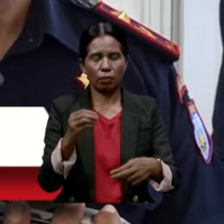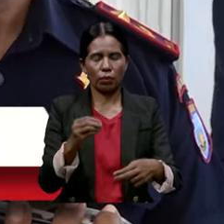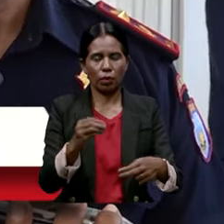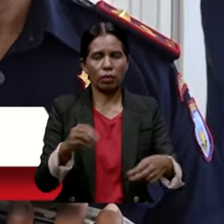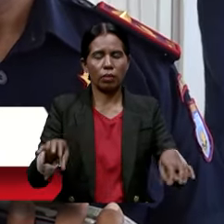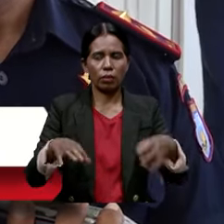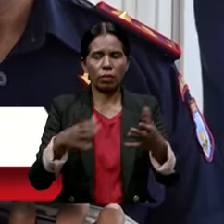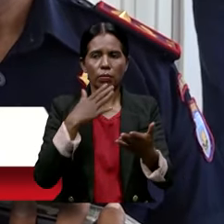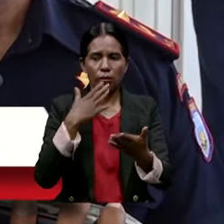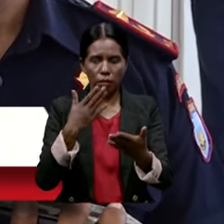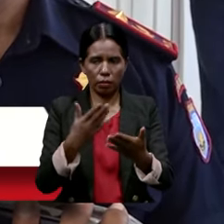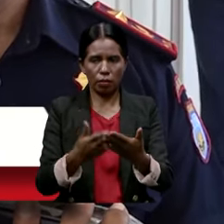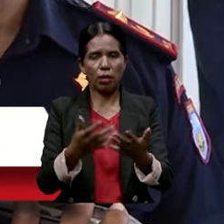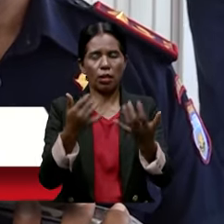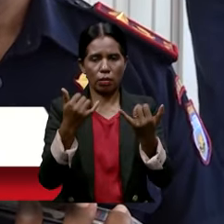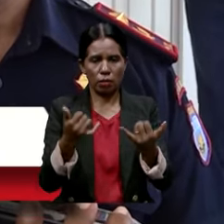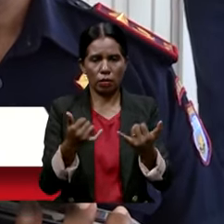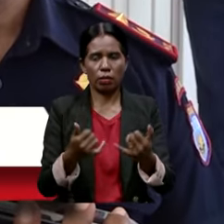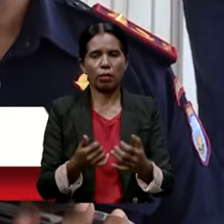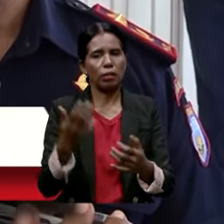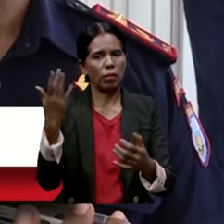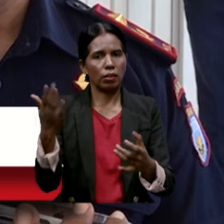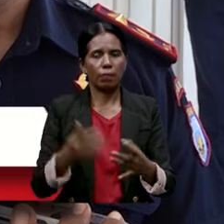progresso na bema ka aguarda dau iha